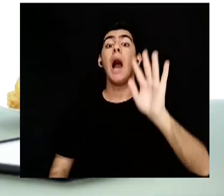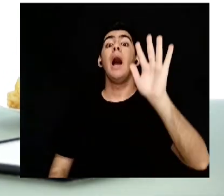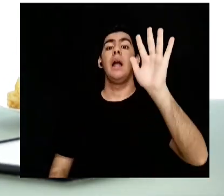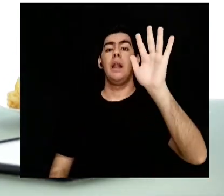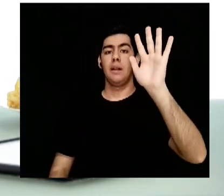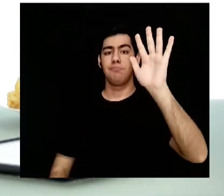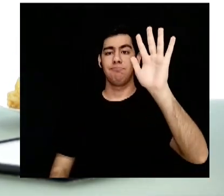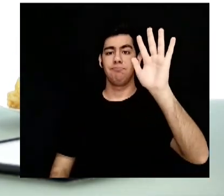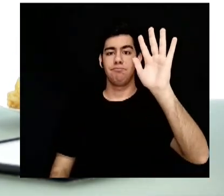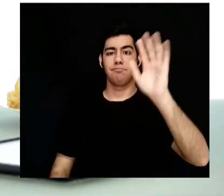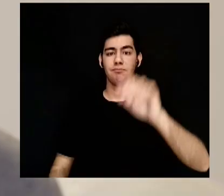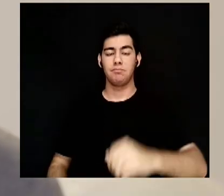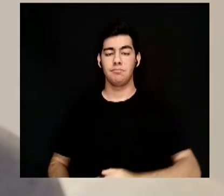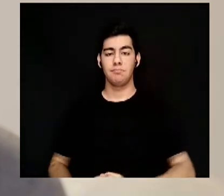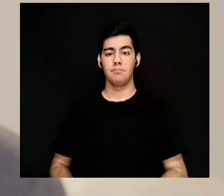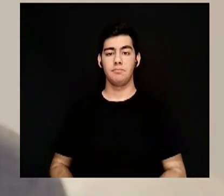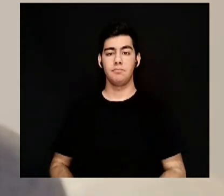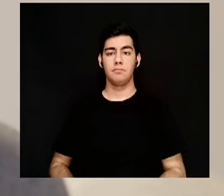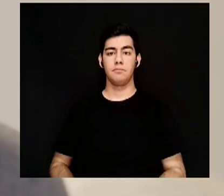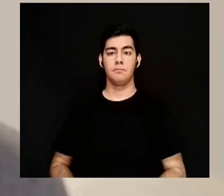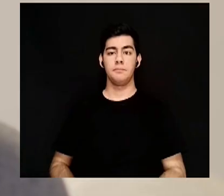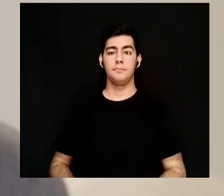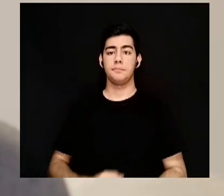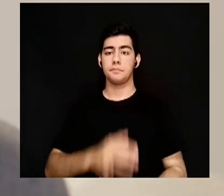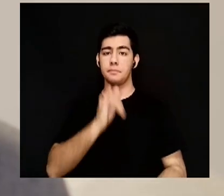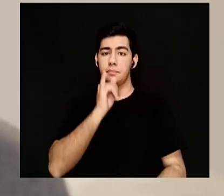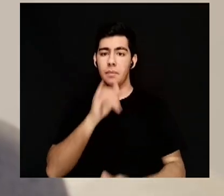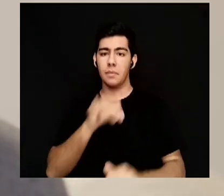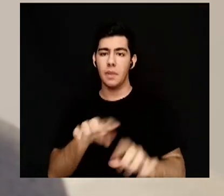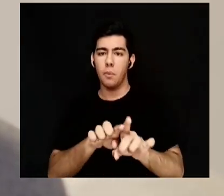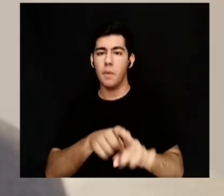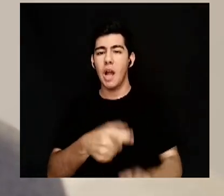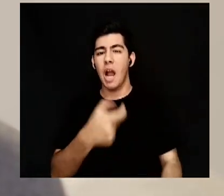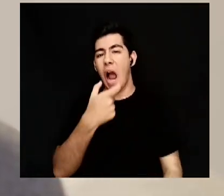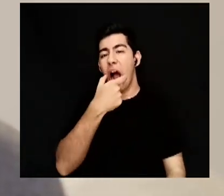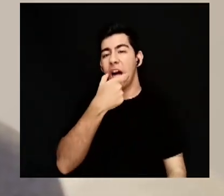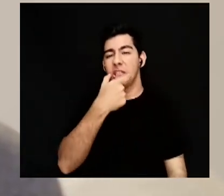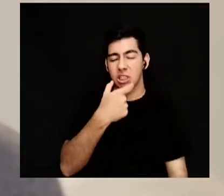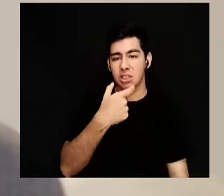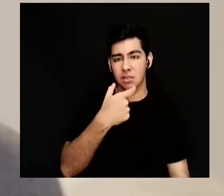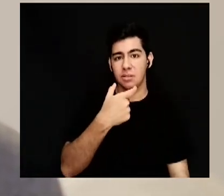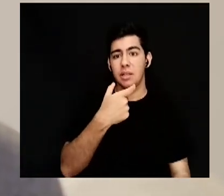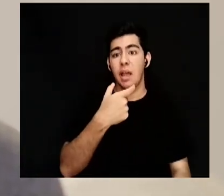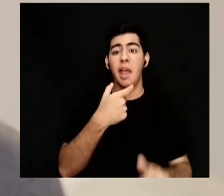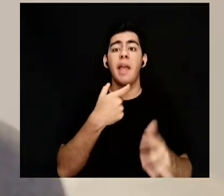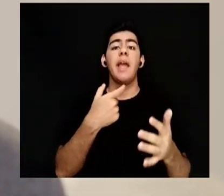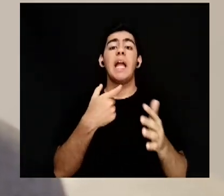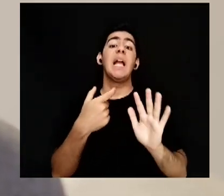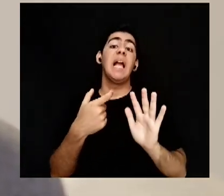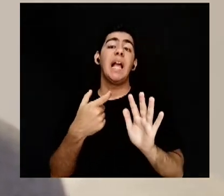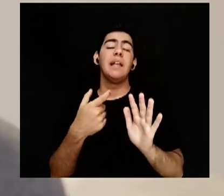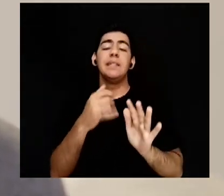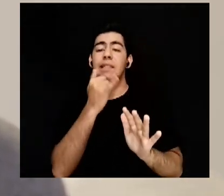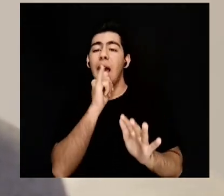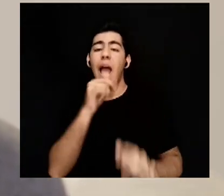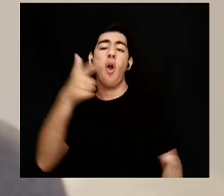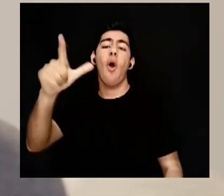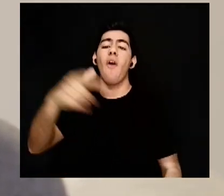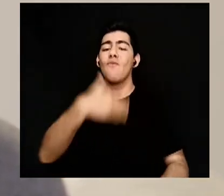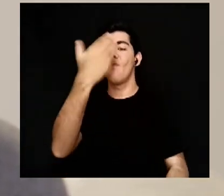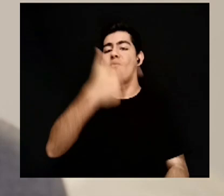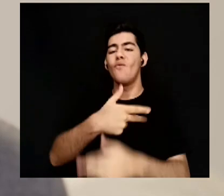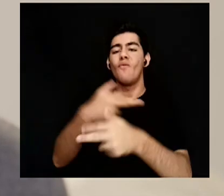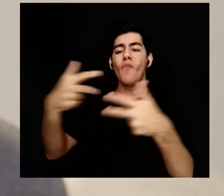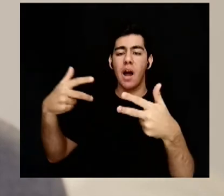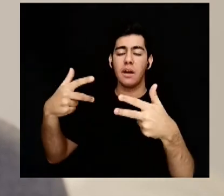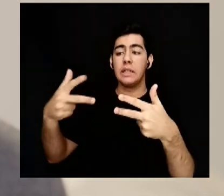ele é muito mais barato do que umas frutas, por exemplo, entendeu? Então, assim, Tem essa questão também do ultraprocessado,